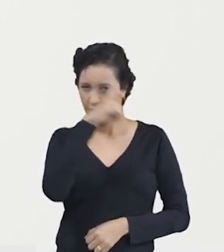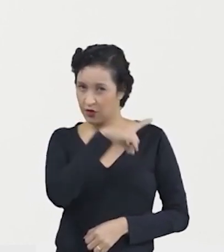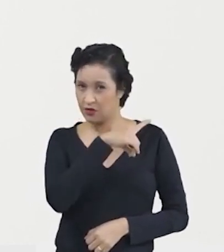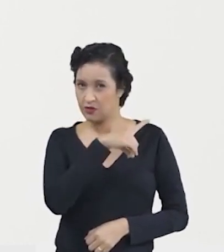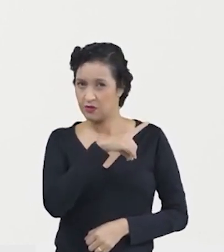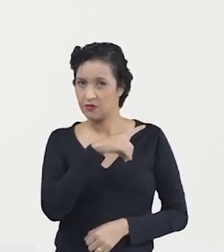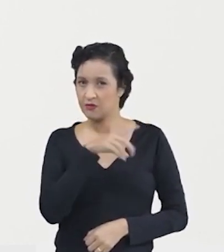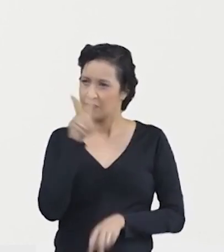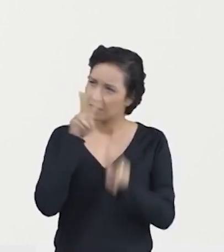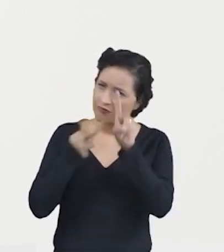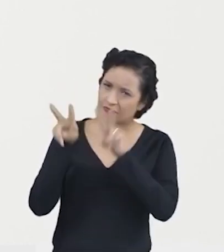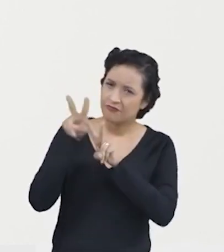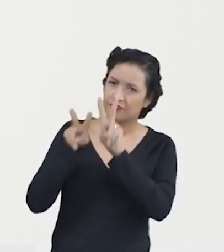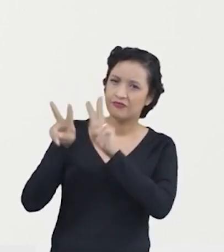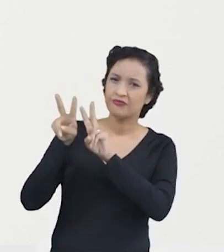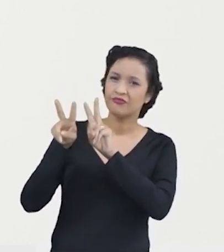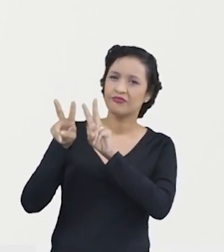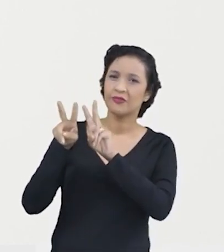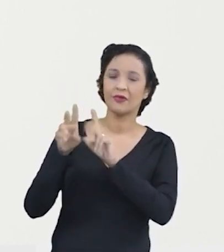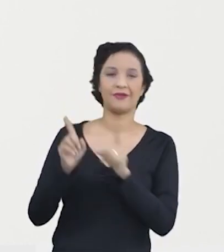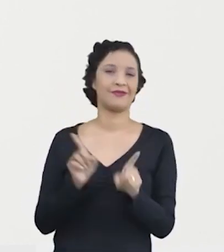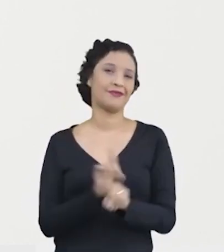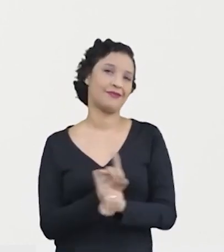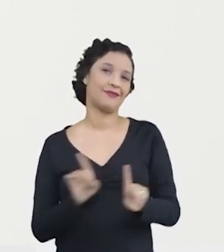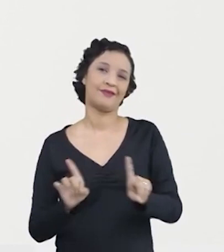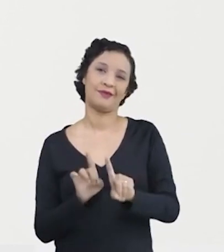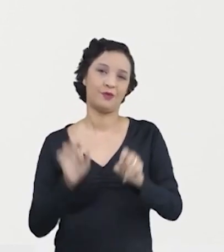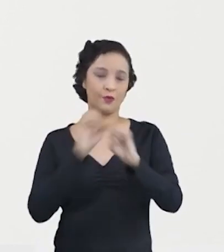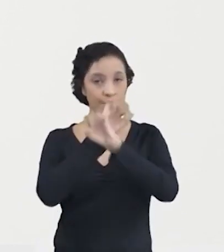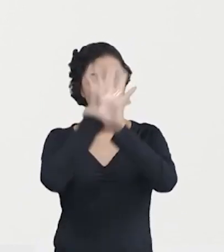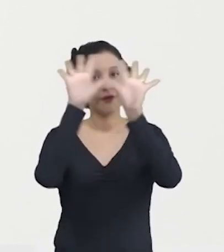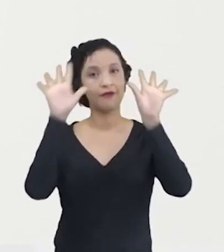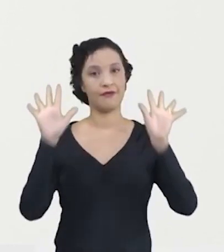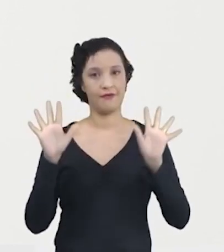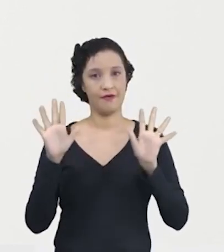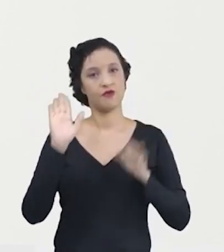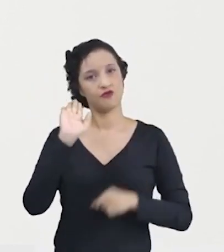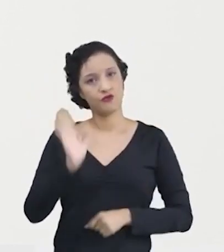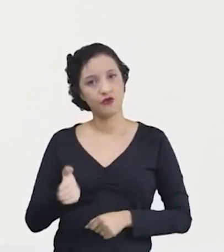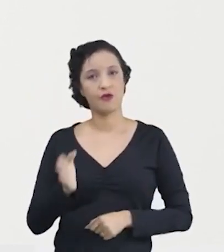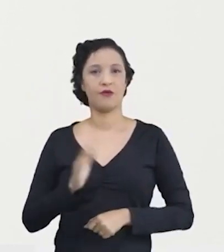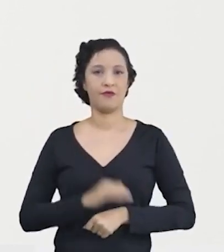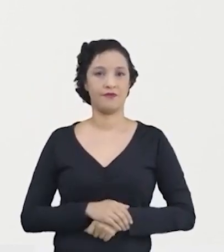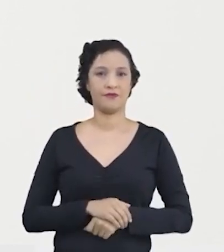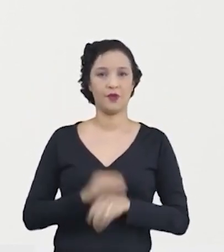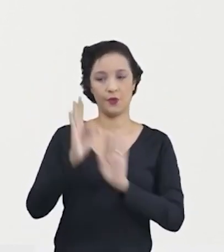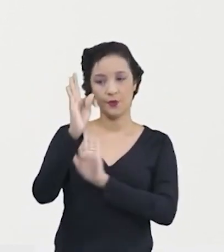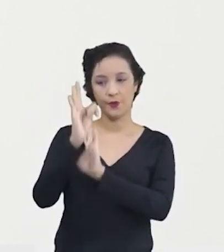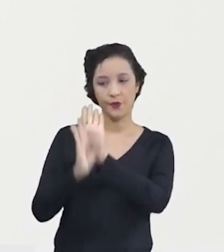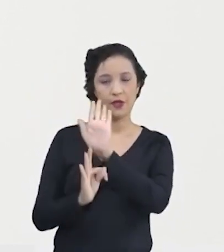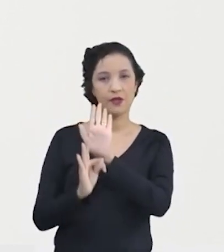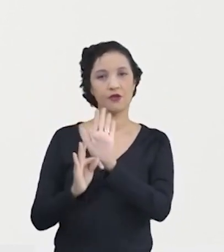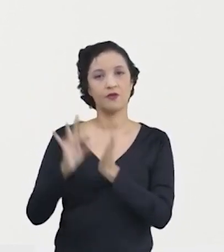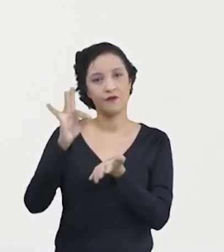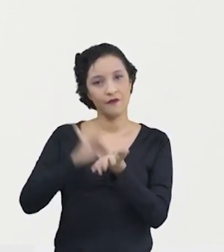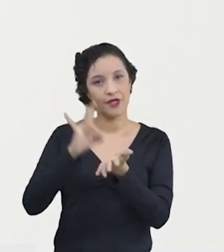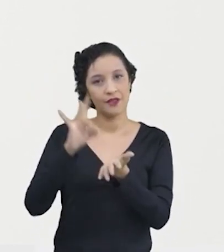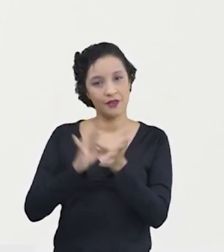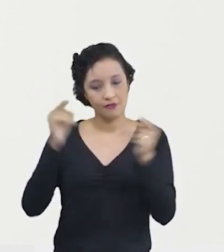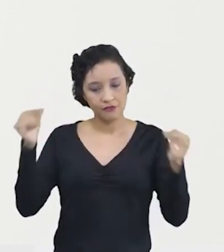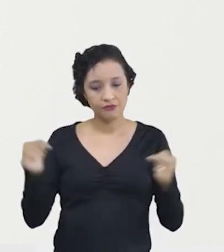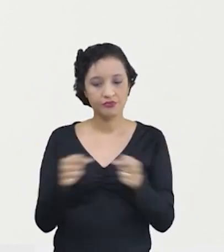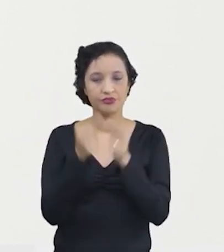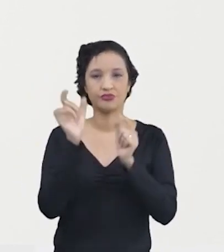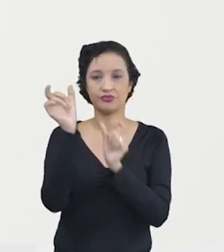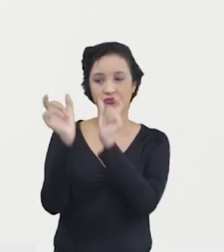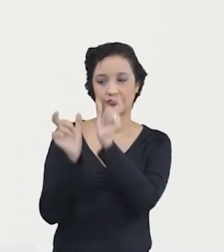ficou difícil de vocês compreenderem? Não, ela estava literal também. Ela estava no sentido denotativo, tal qual,